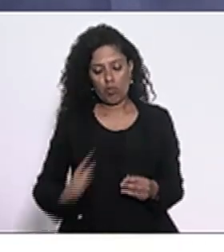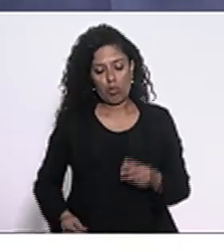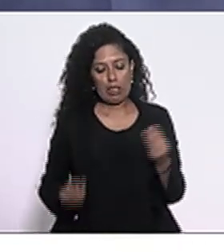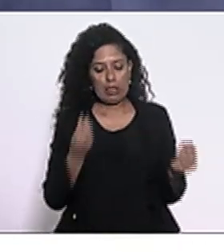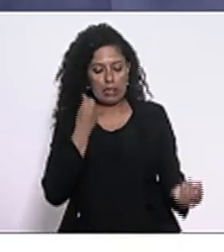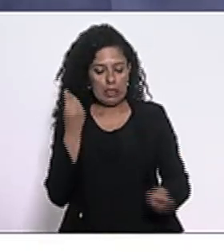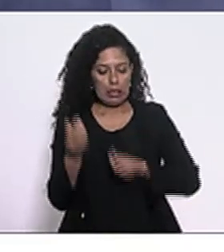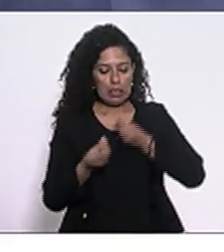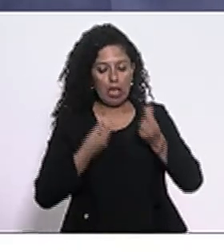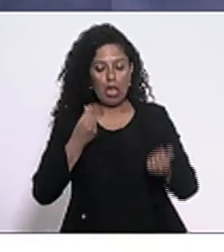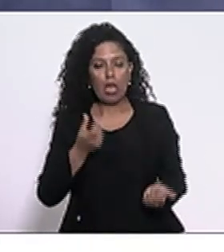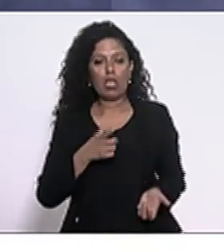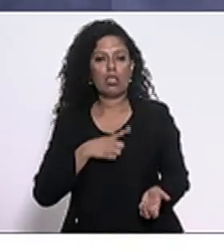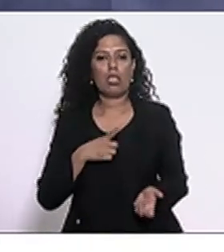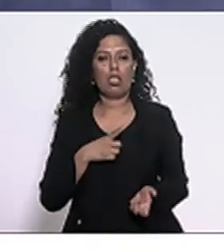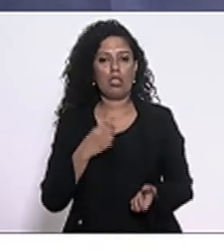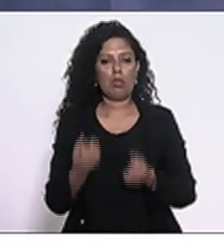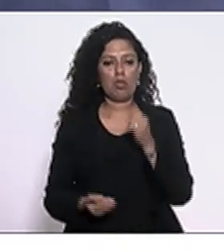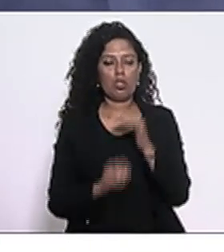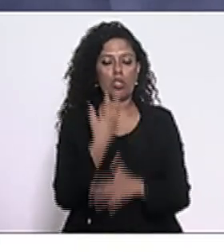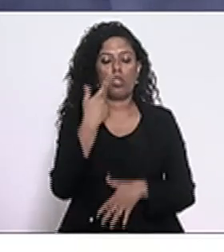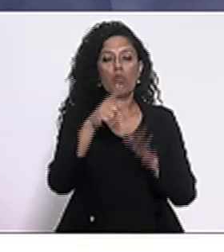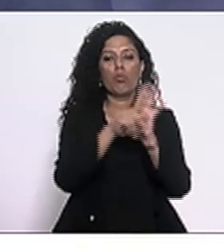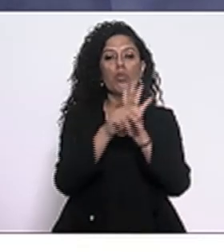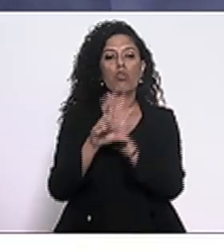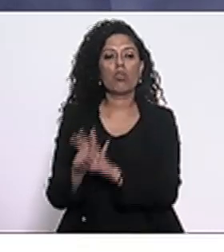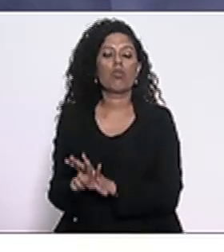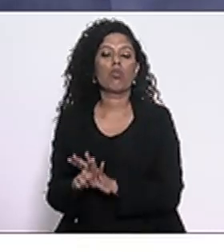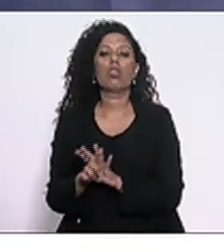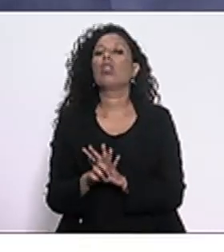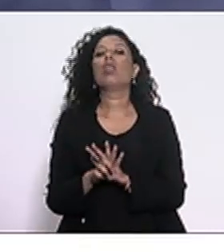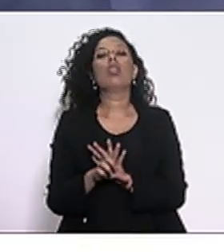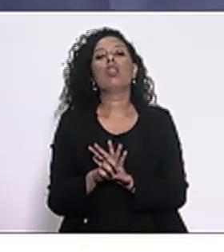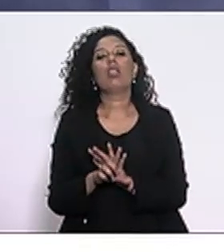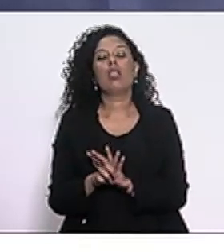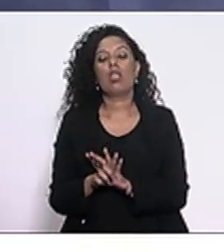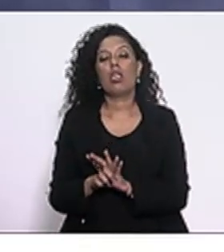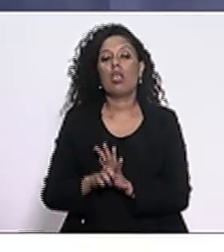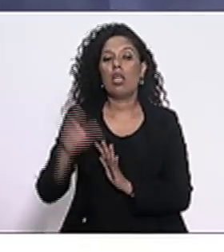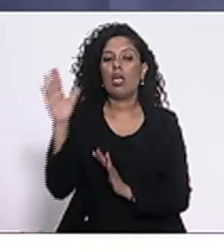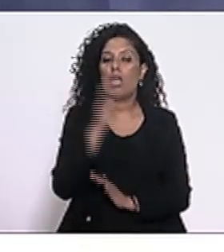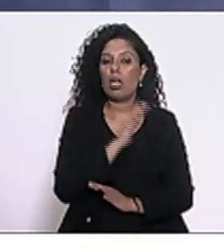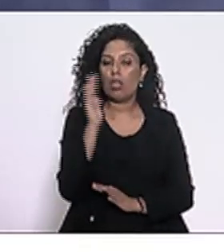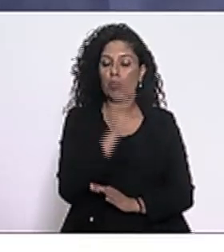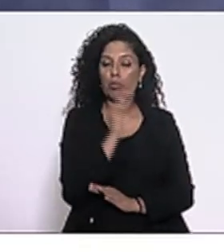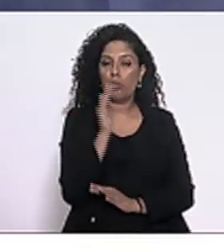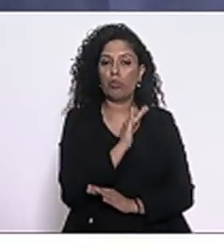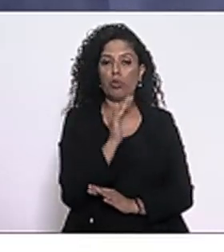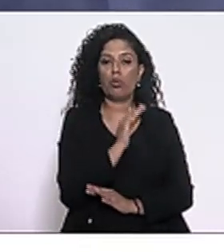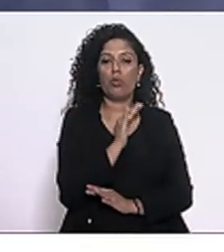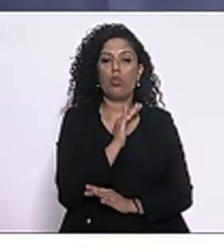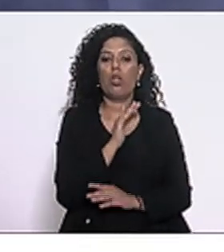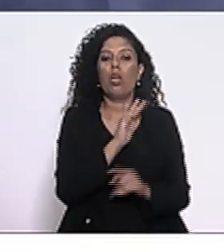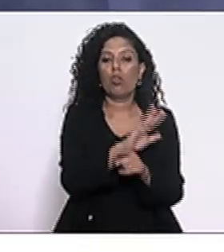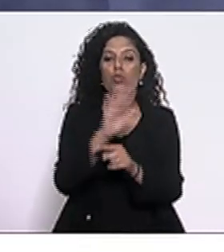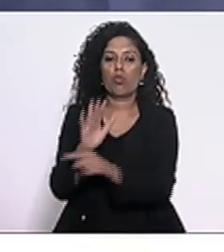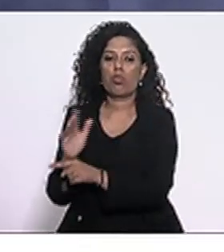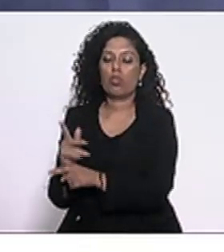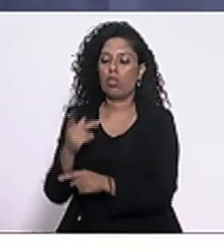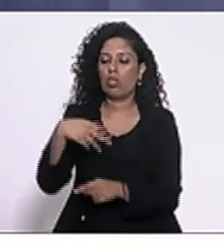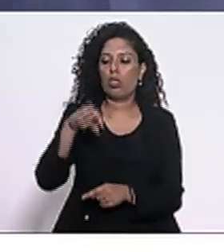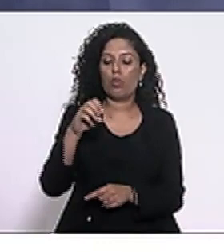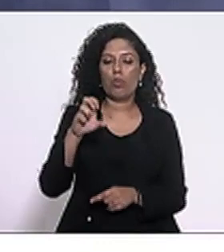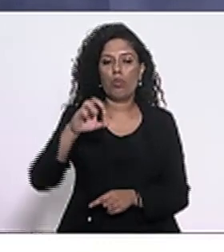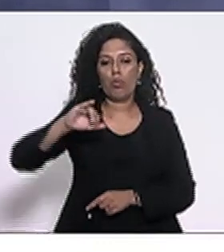sensibilize e desenvolva um projeto que seja o mais urgente possível para que o Proderj volte